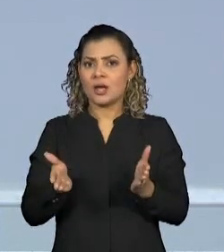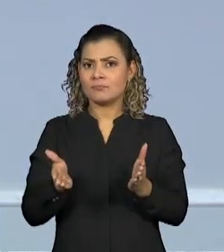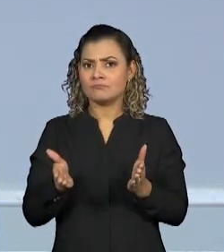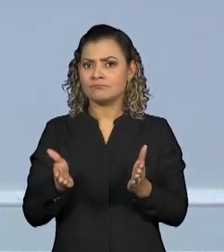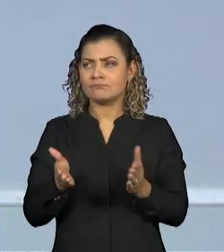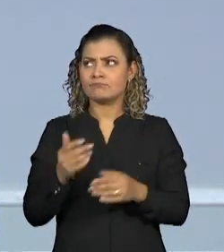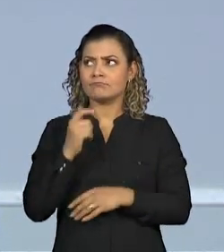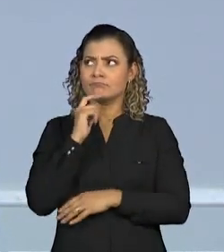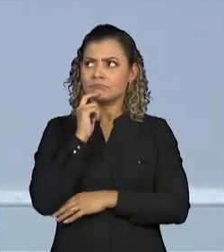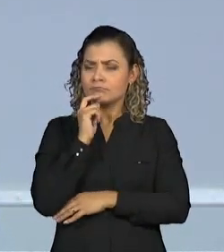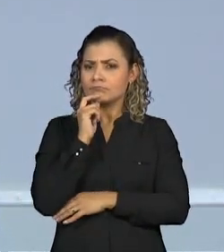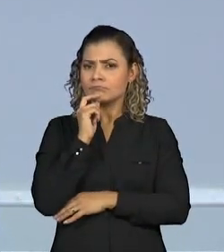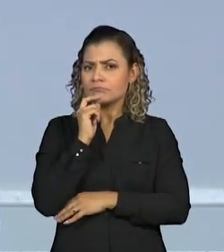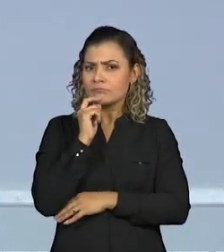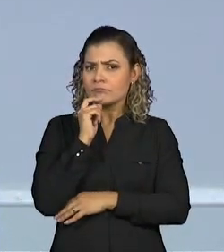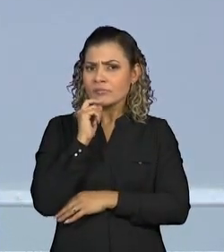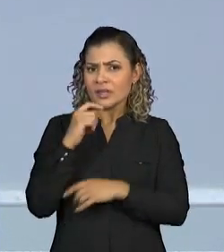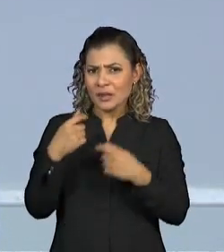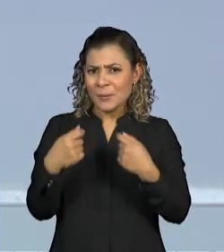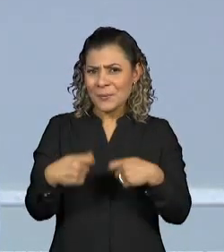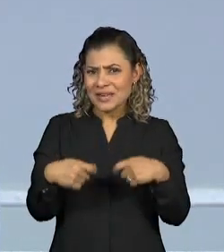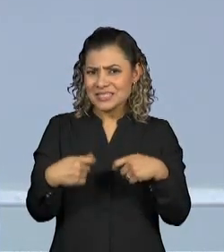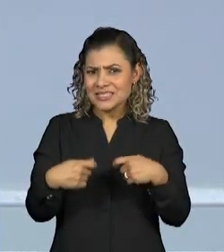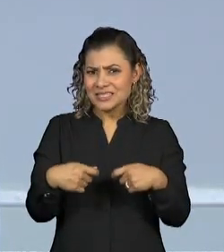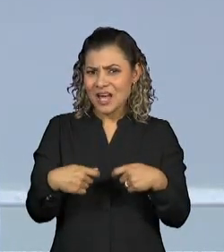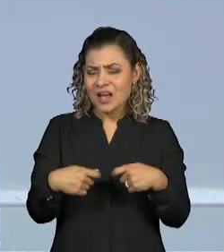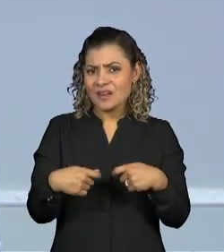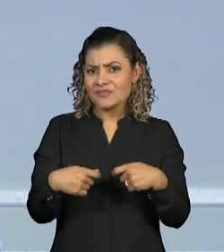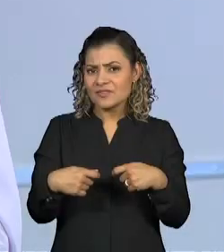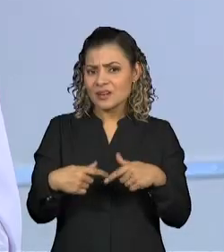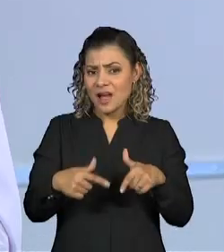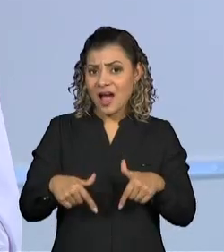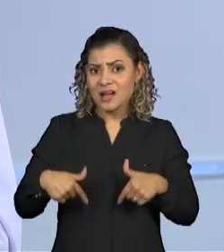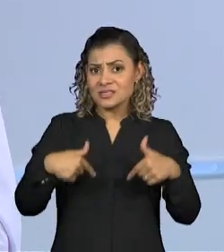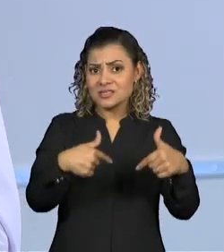será que precisaria ter sido feito uma situação como a atual